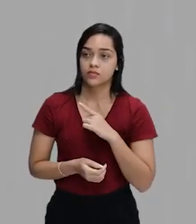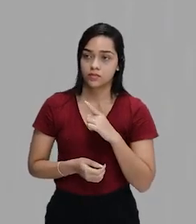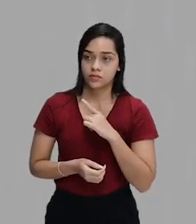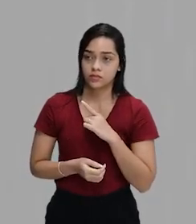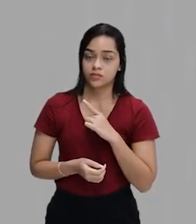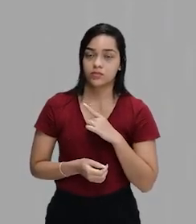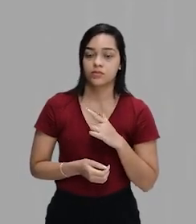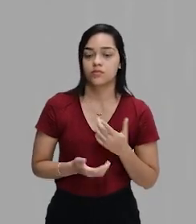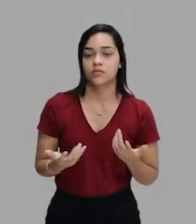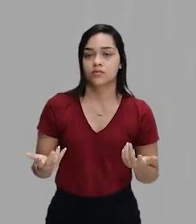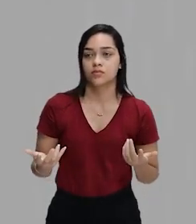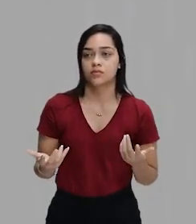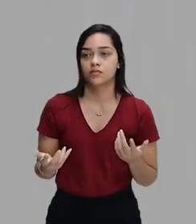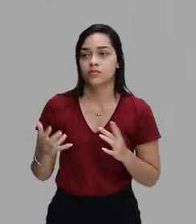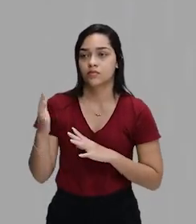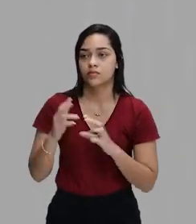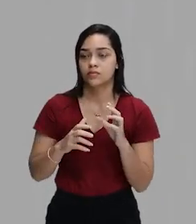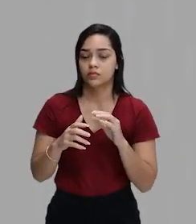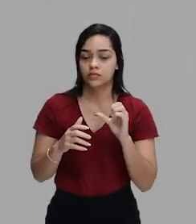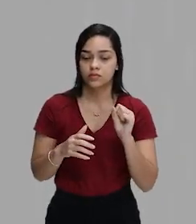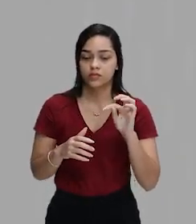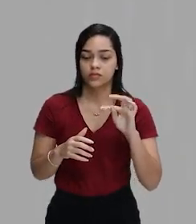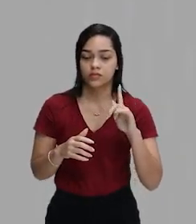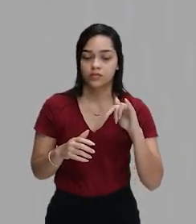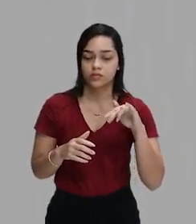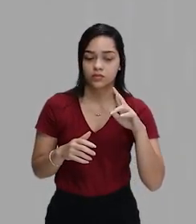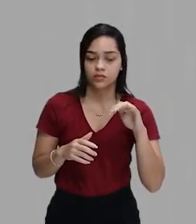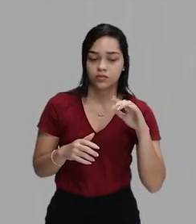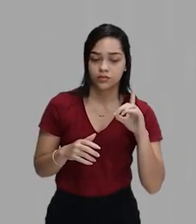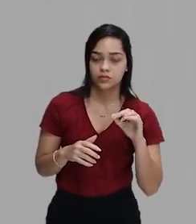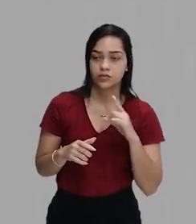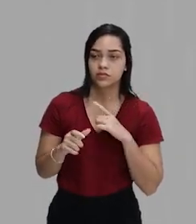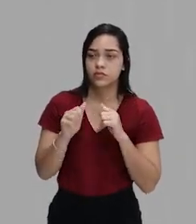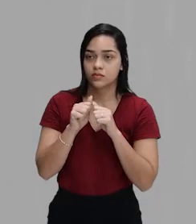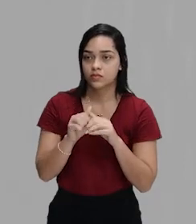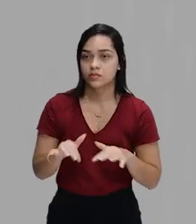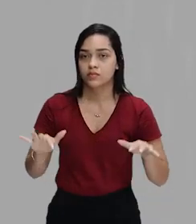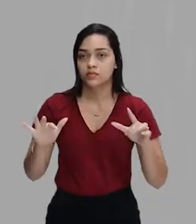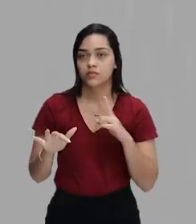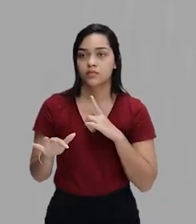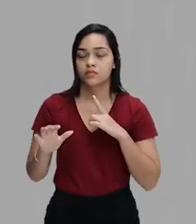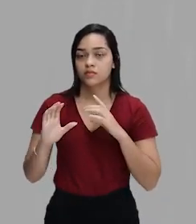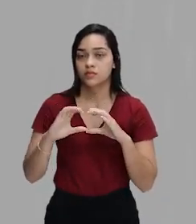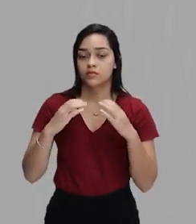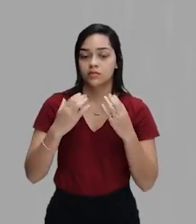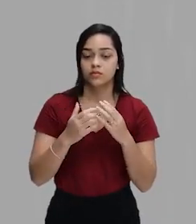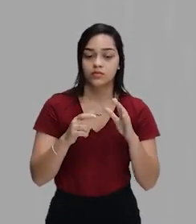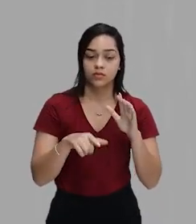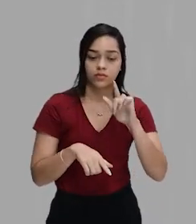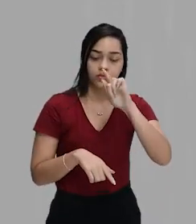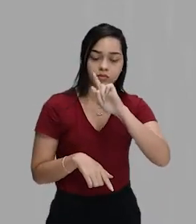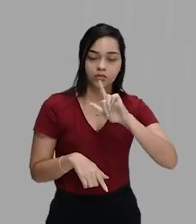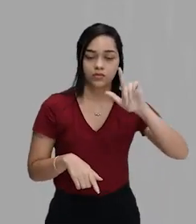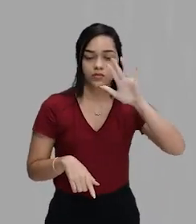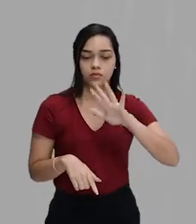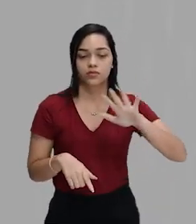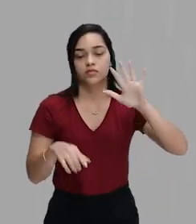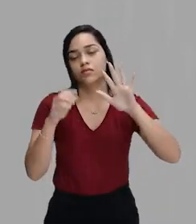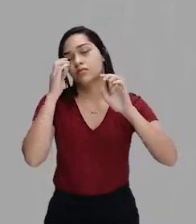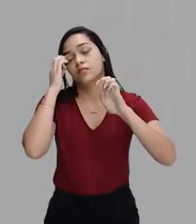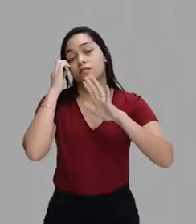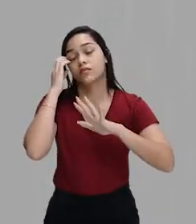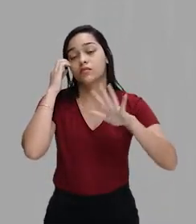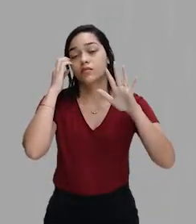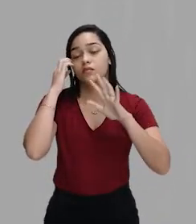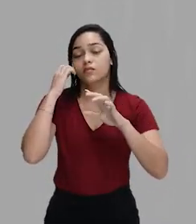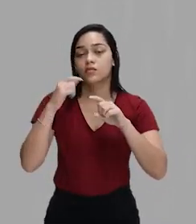um lado, a partir da Batalha de Stalingrado, os soviéticos expandindo o comunismo no leste europeu. Do outro